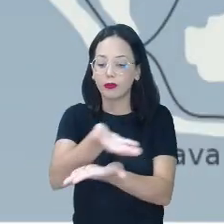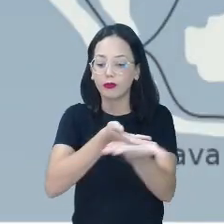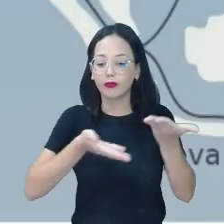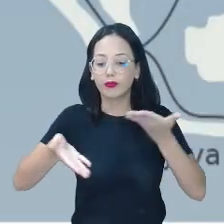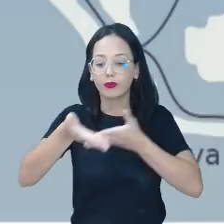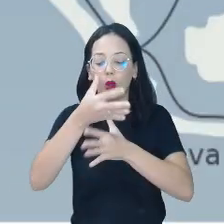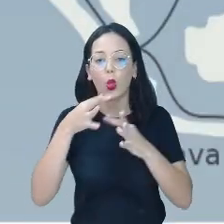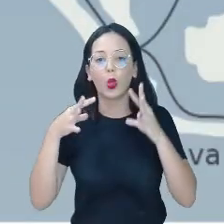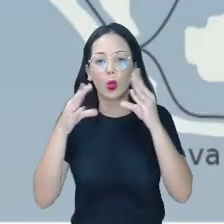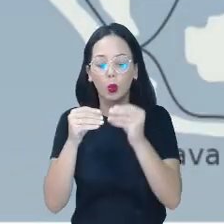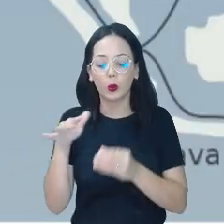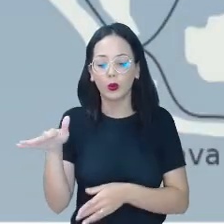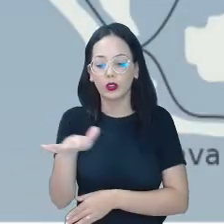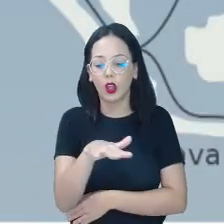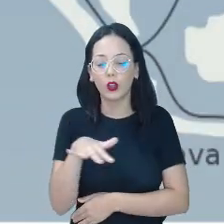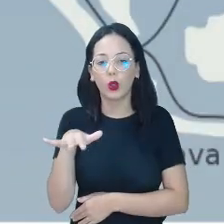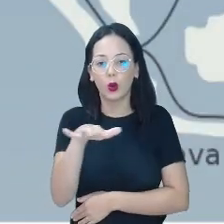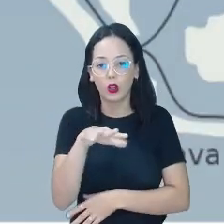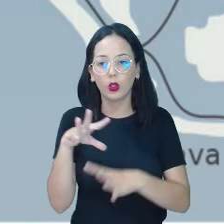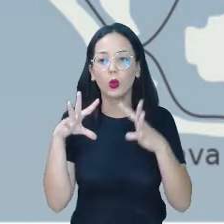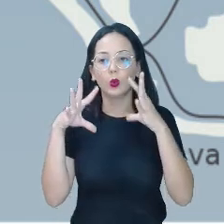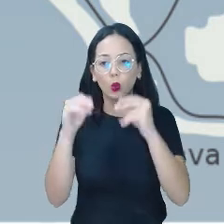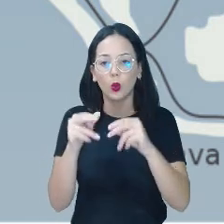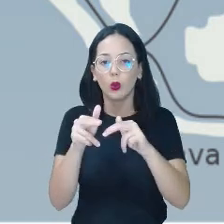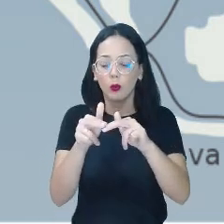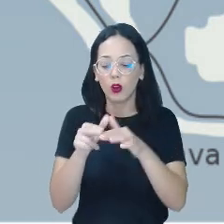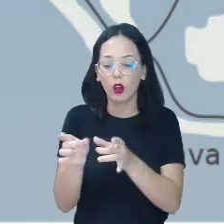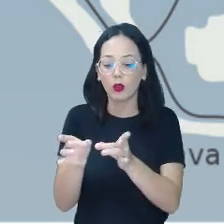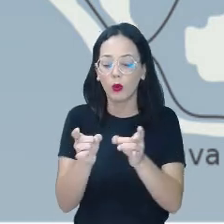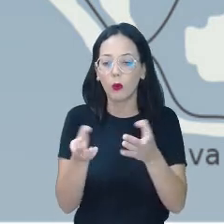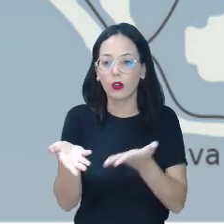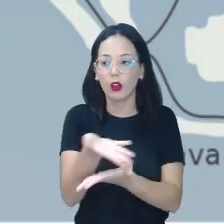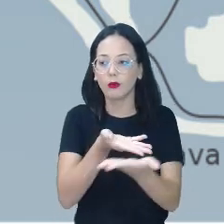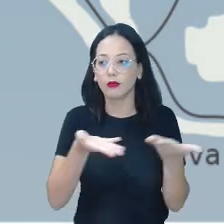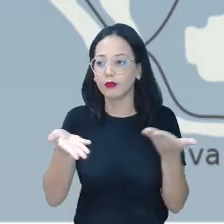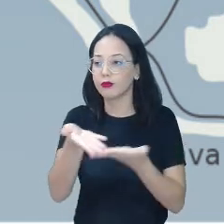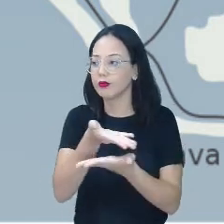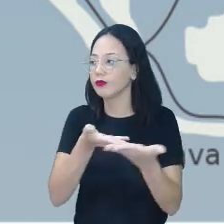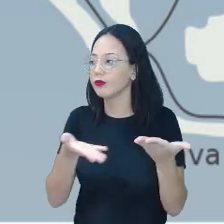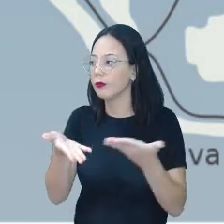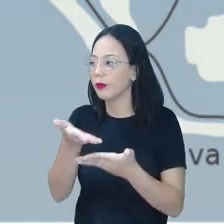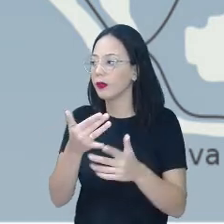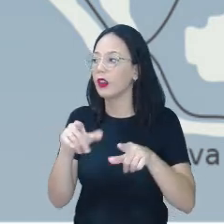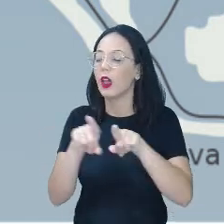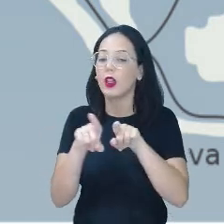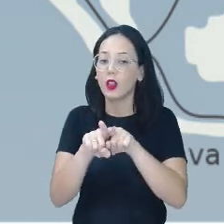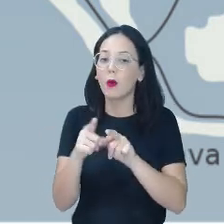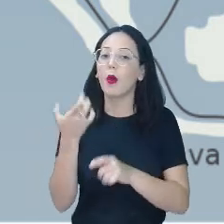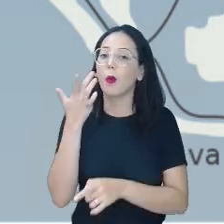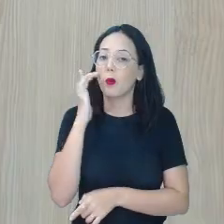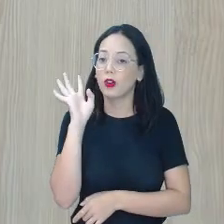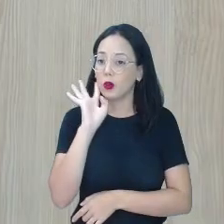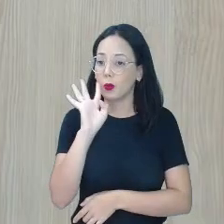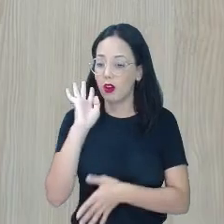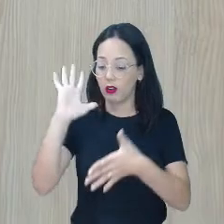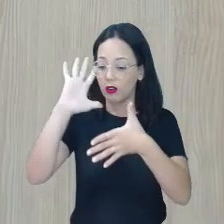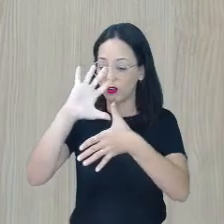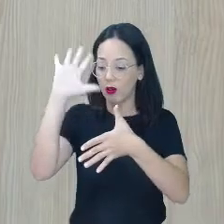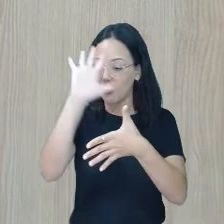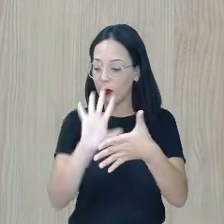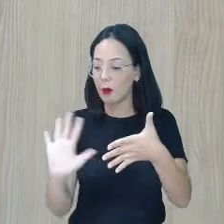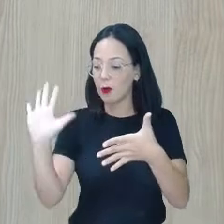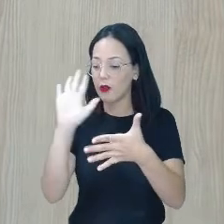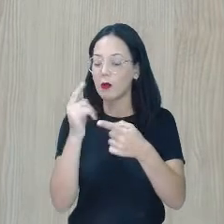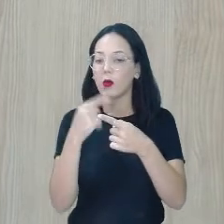esse território, né, com o comércio. Okay? Na verdade, professor Luciano, a gente acha bacana esse mapa aí, porque assim